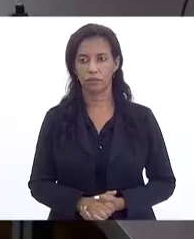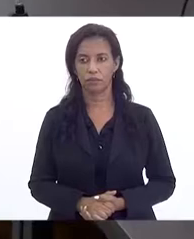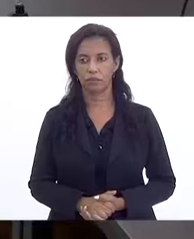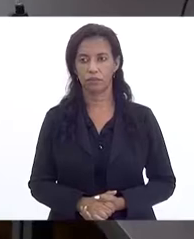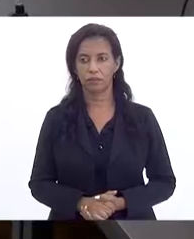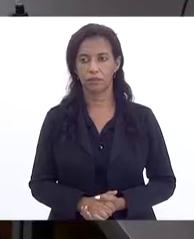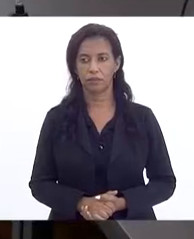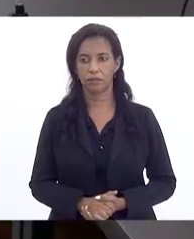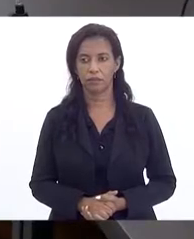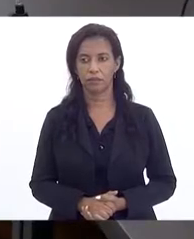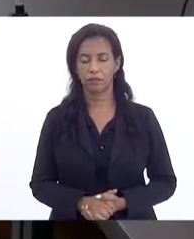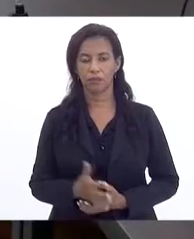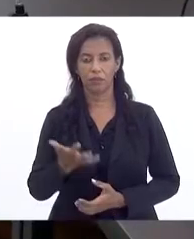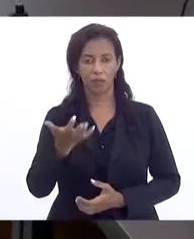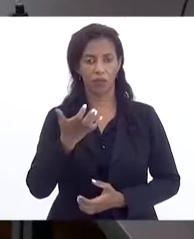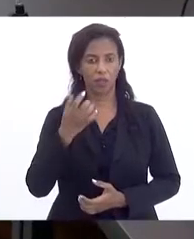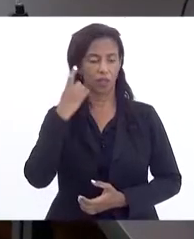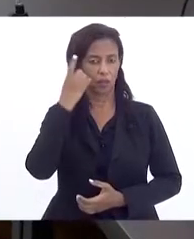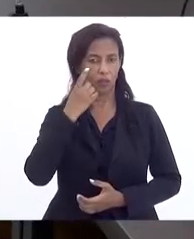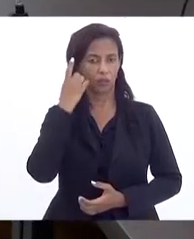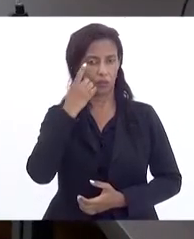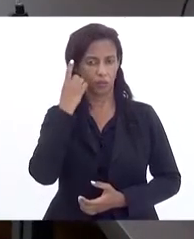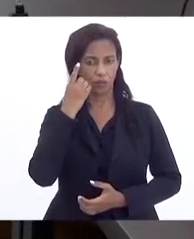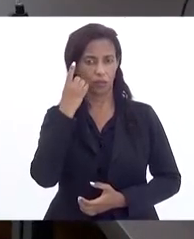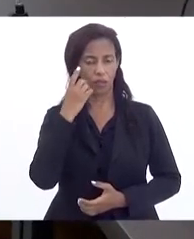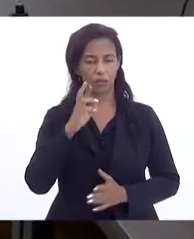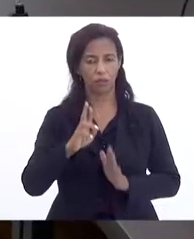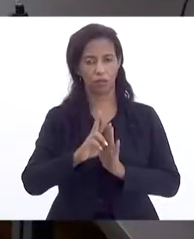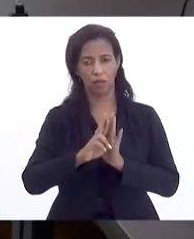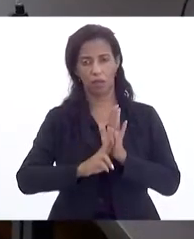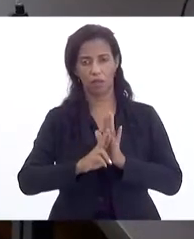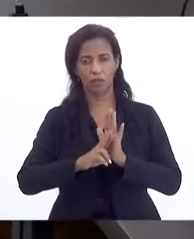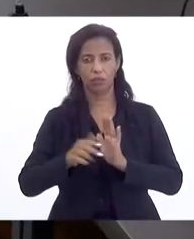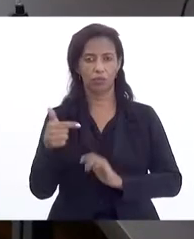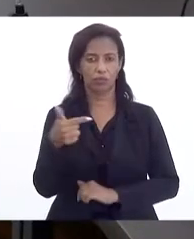Eu queria que o deputado relator do 22